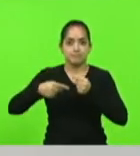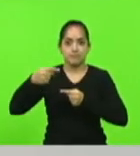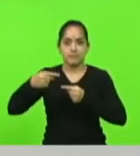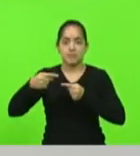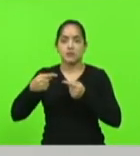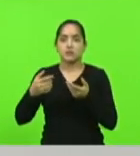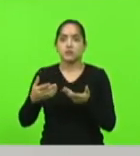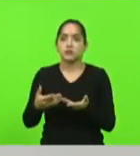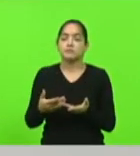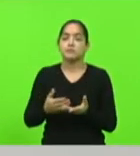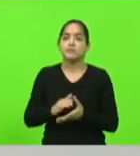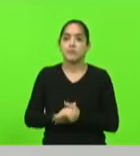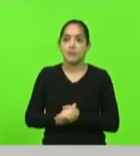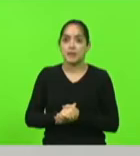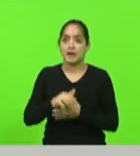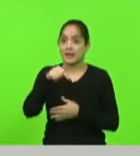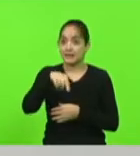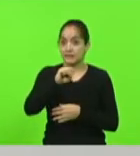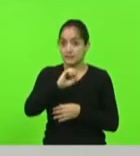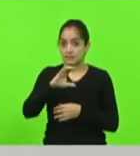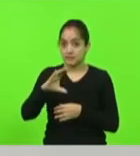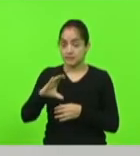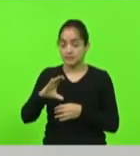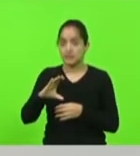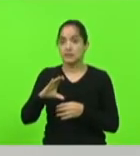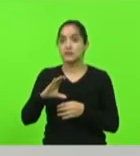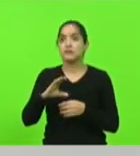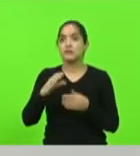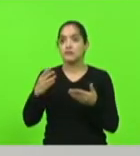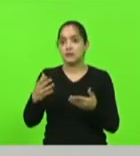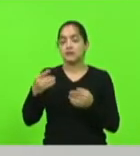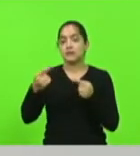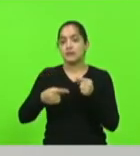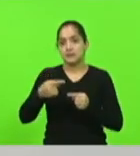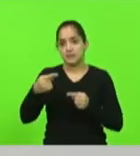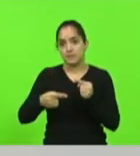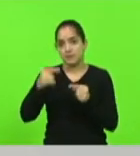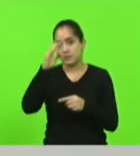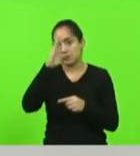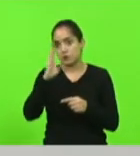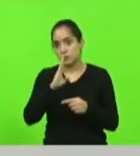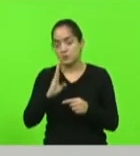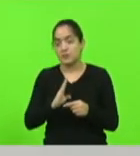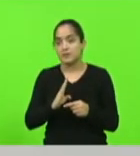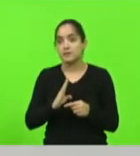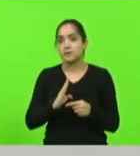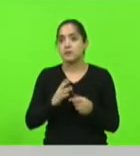em Santa Catarina, está em debate no Brasil, e que nós queremos criar essa lei que